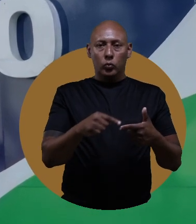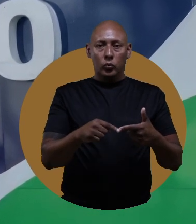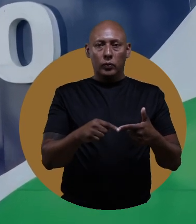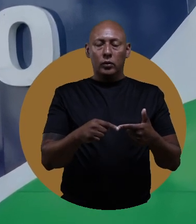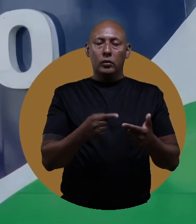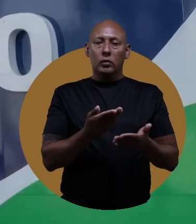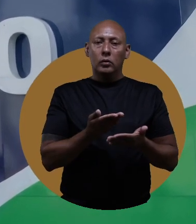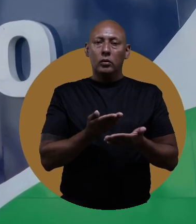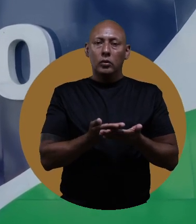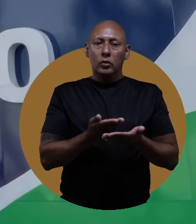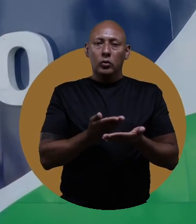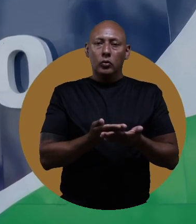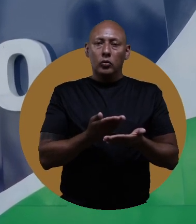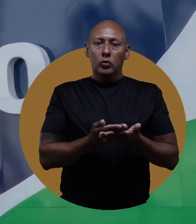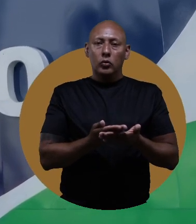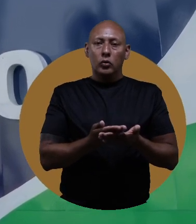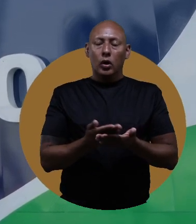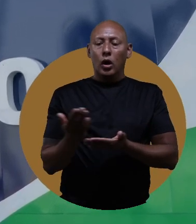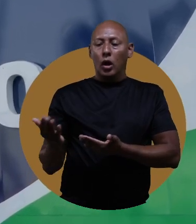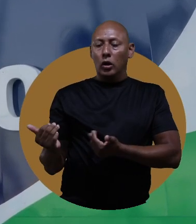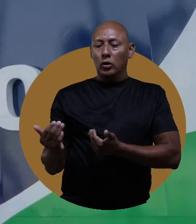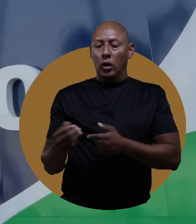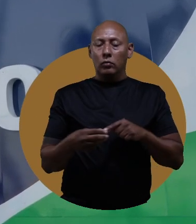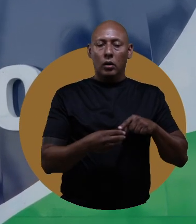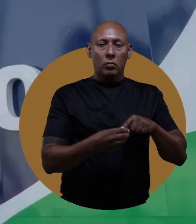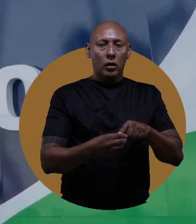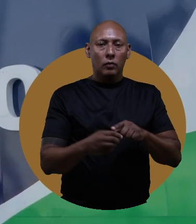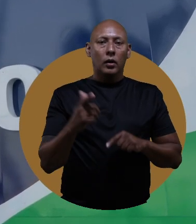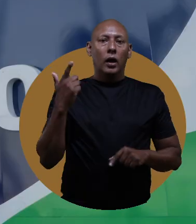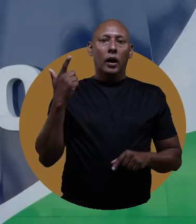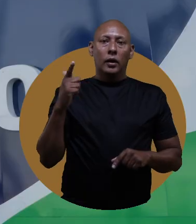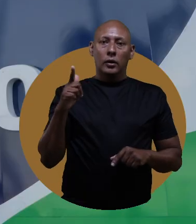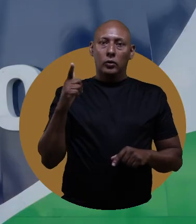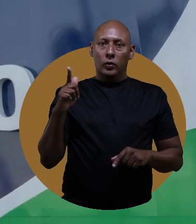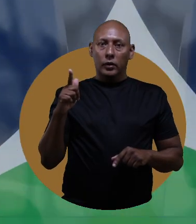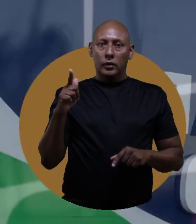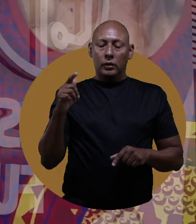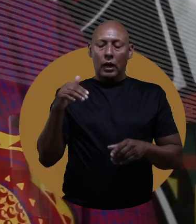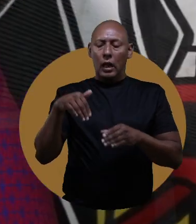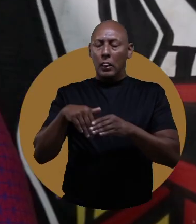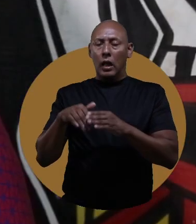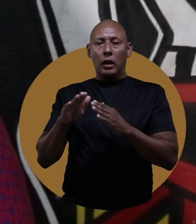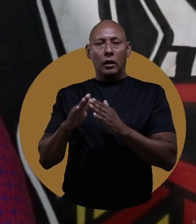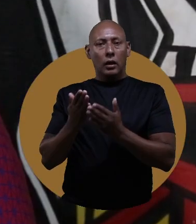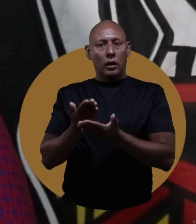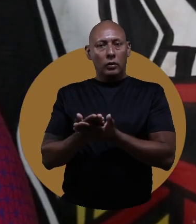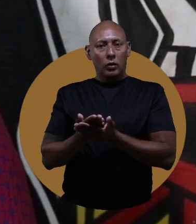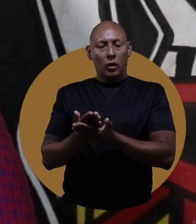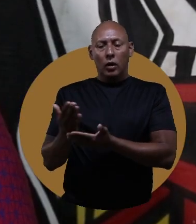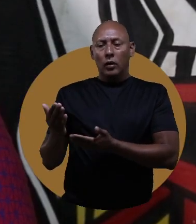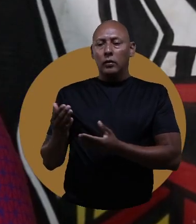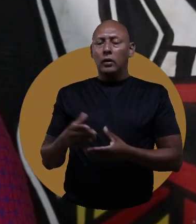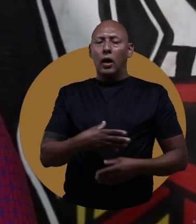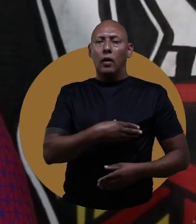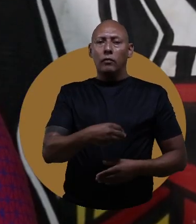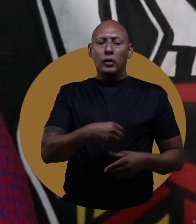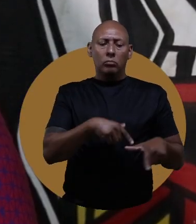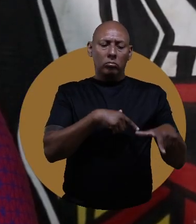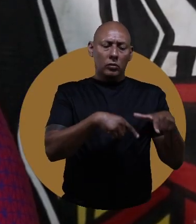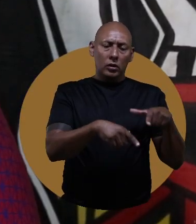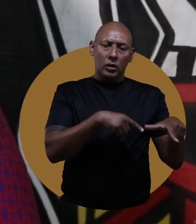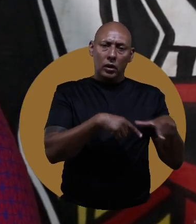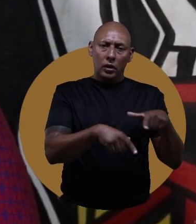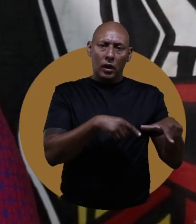públicas, estudam os jovens vindos da periferia de Goiânia. Na escola pública estão principalmente os filhos dos trabalhadores,